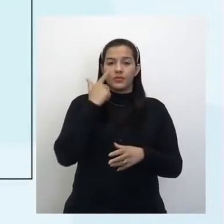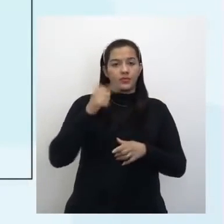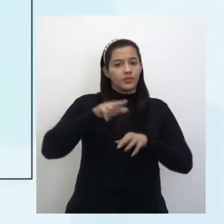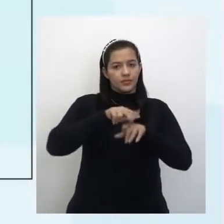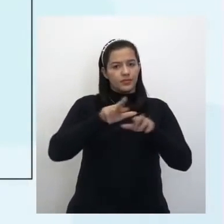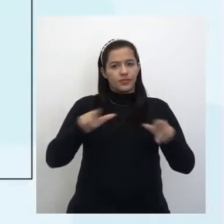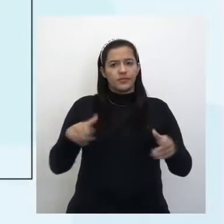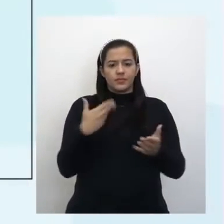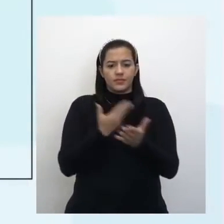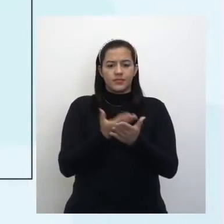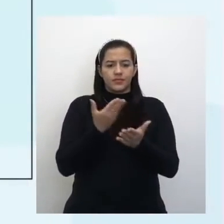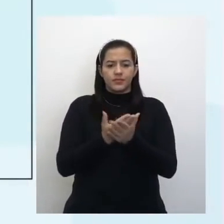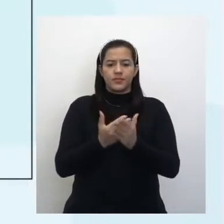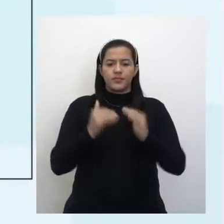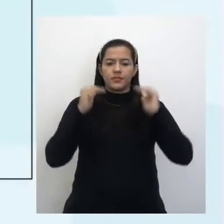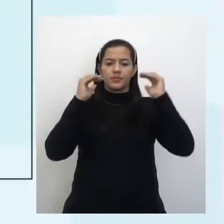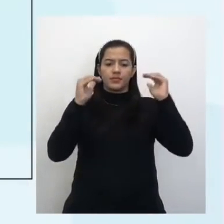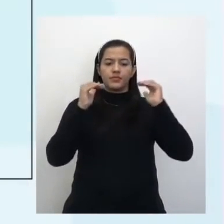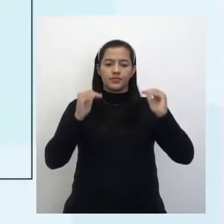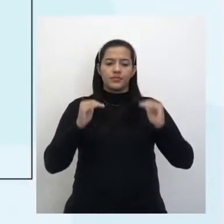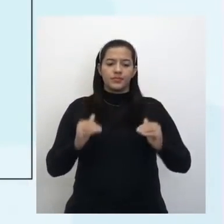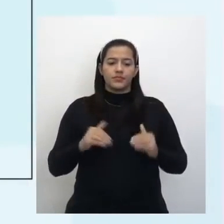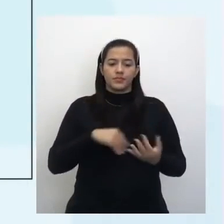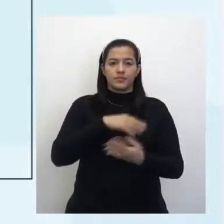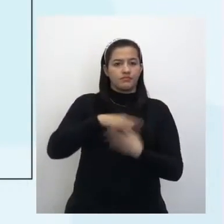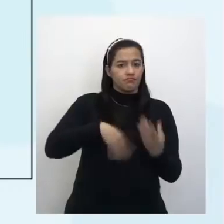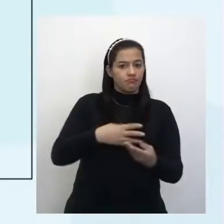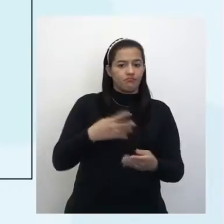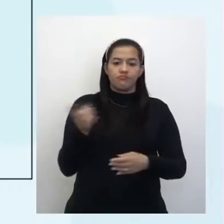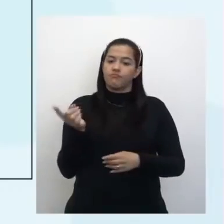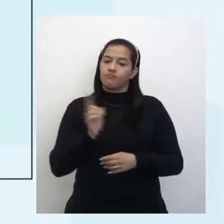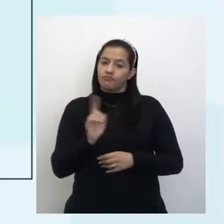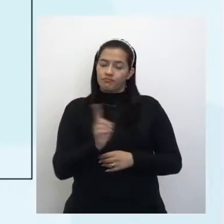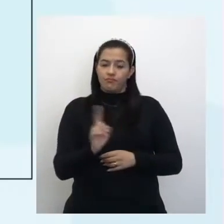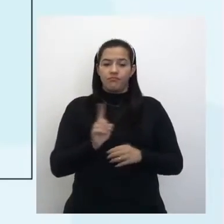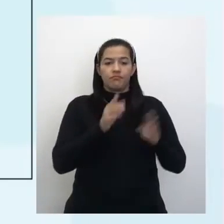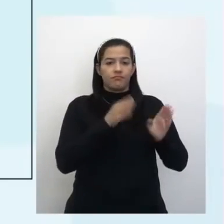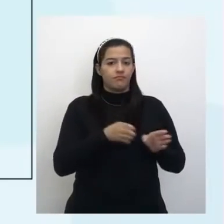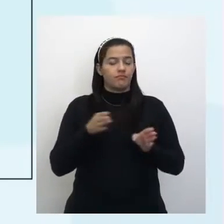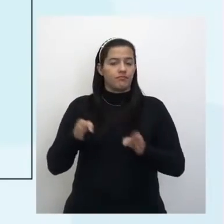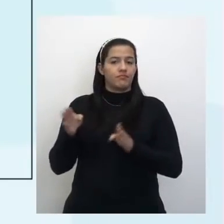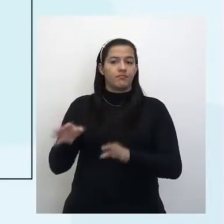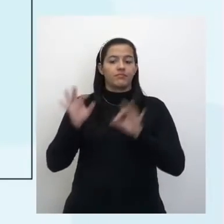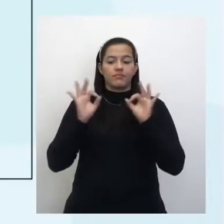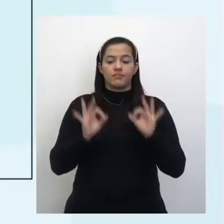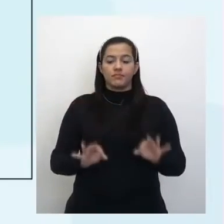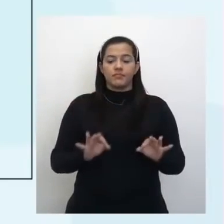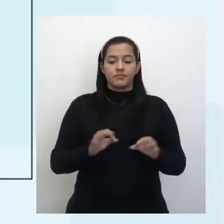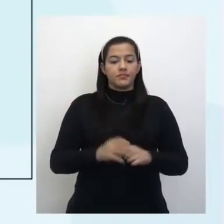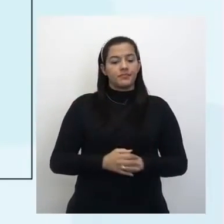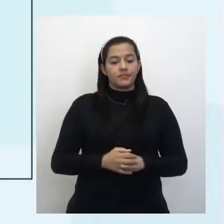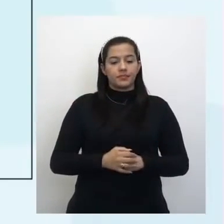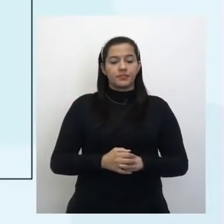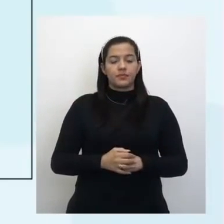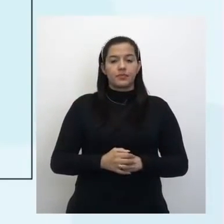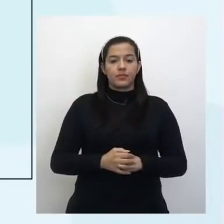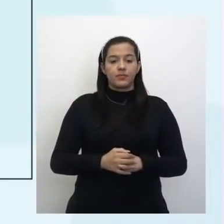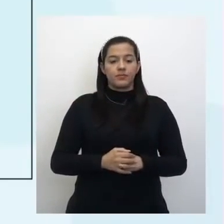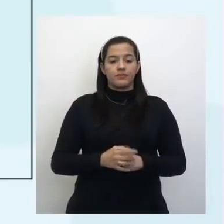aulas e também fora da ordem aqui não não tá pronta da ordem vestir eu fiz um jeito aqui então olha só a gente é